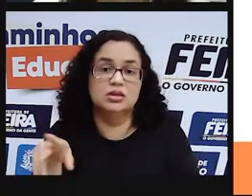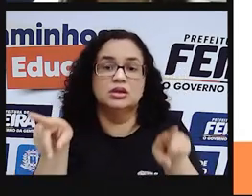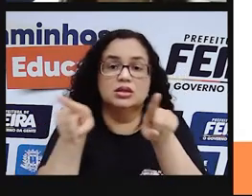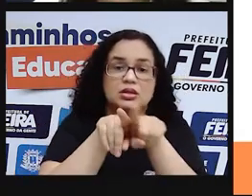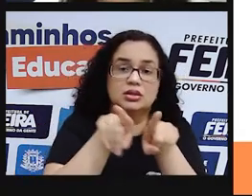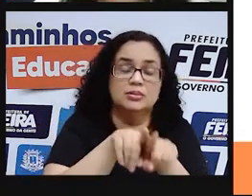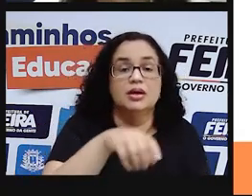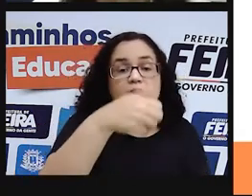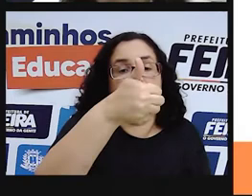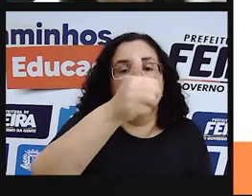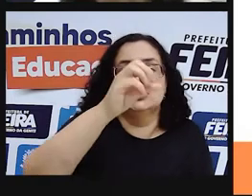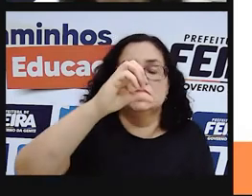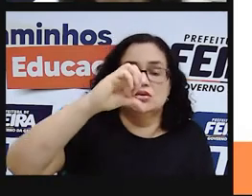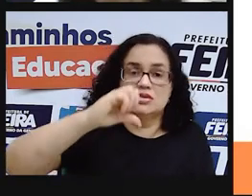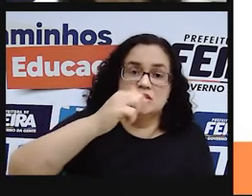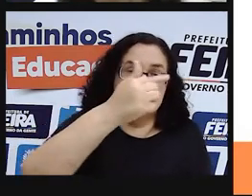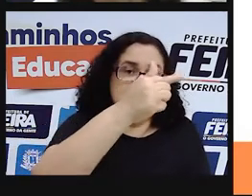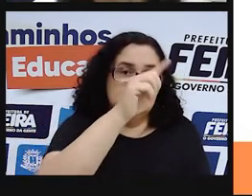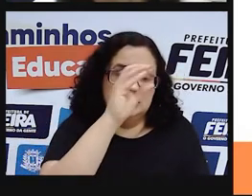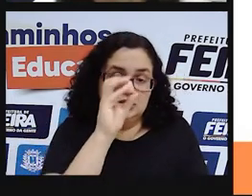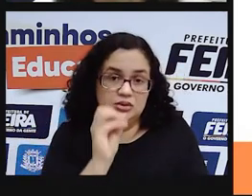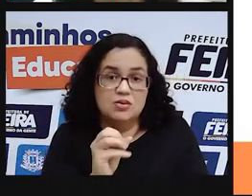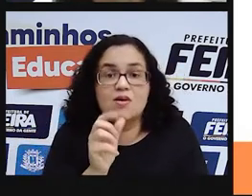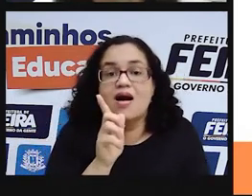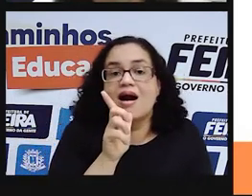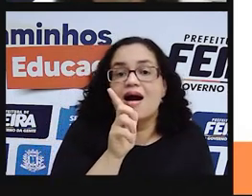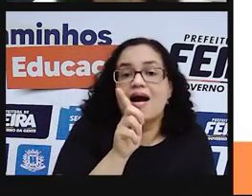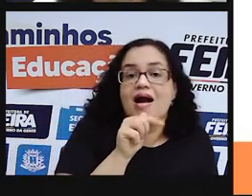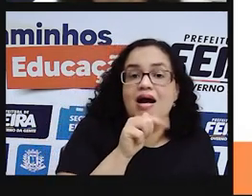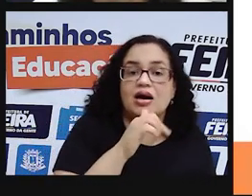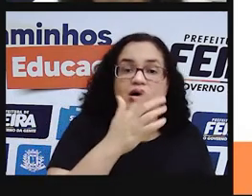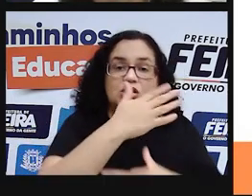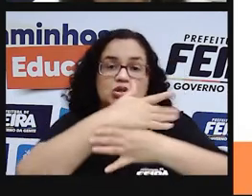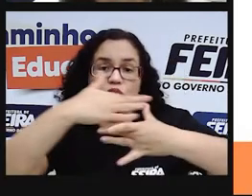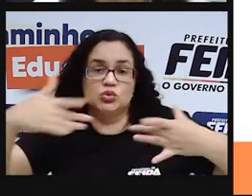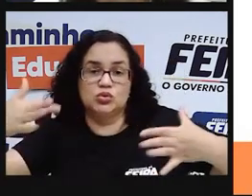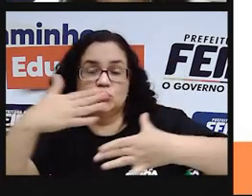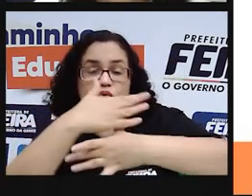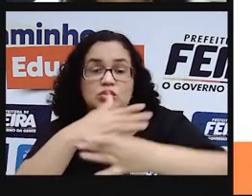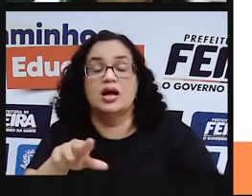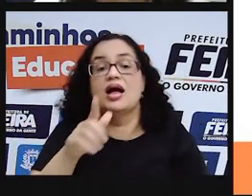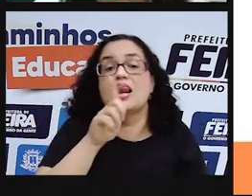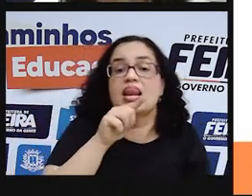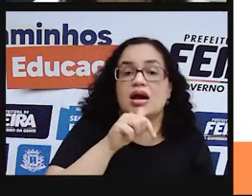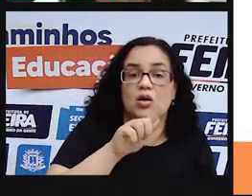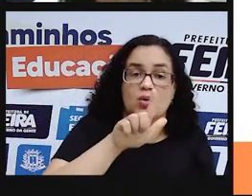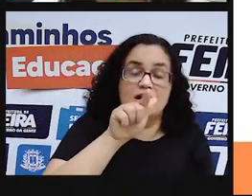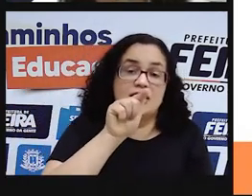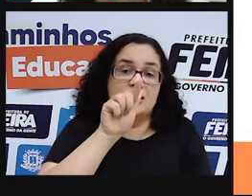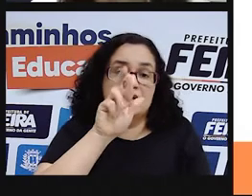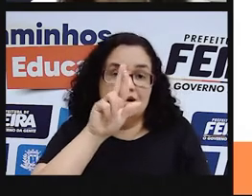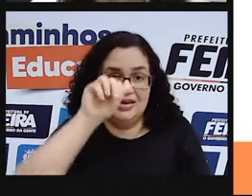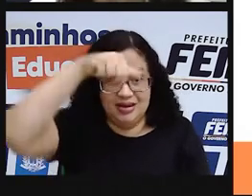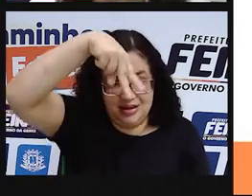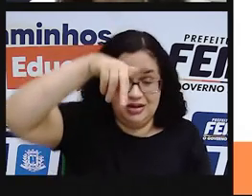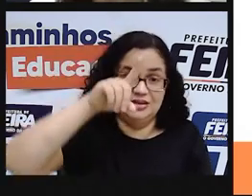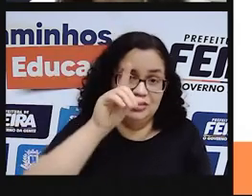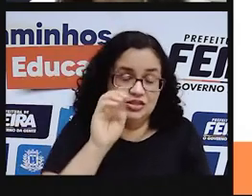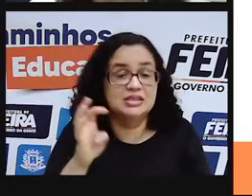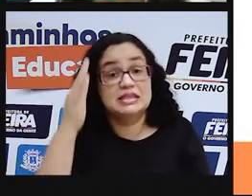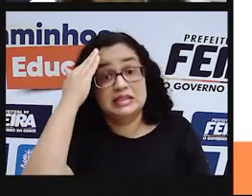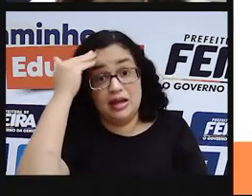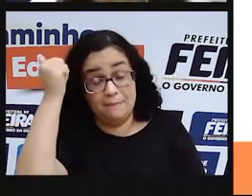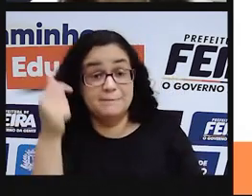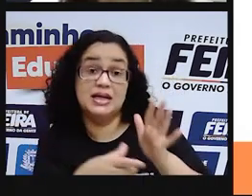1900 e o abastecimento de água potável da cidade vinha da Lagoa Grande Você sabia disso não é